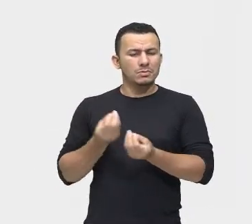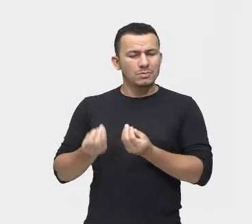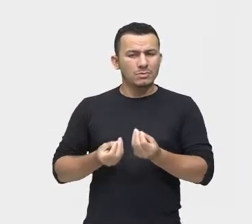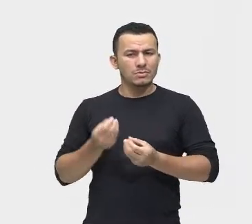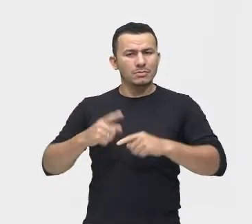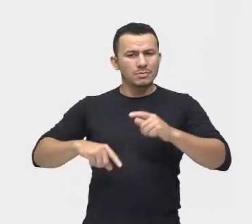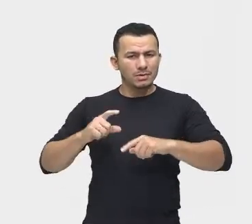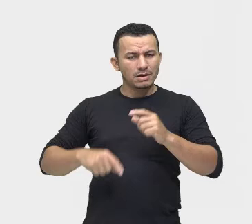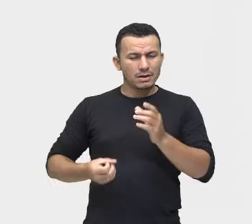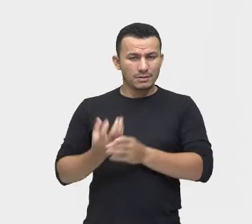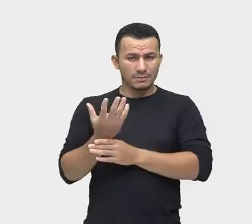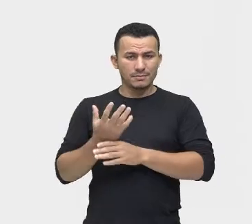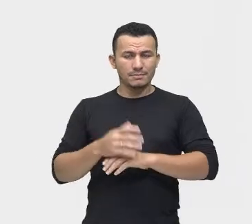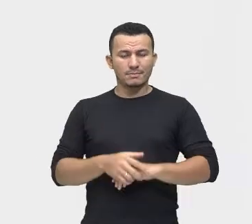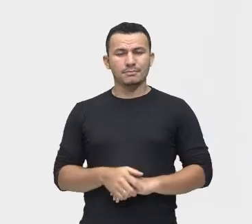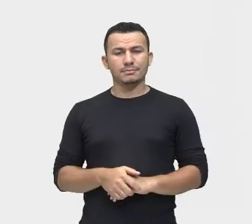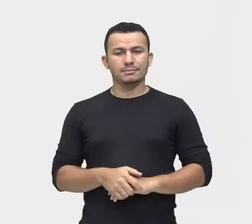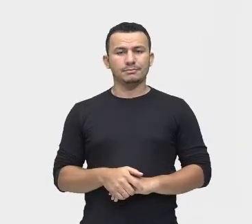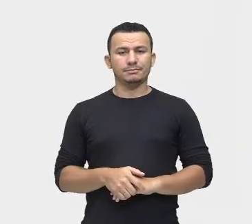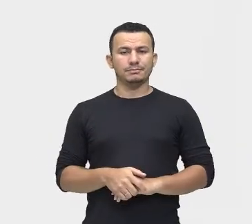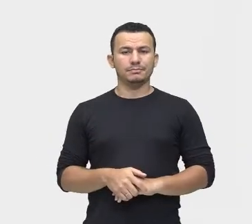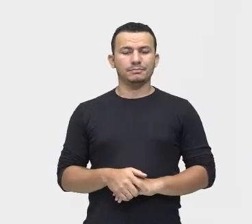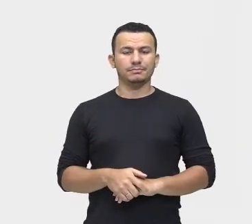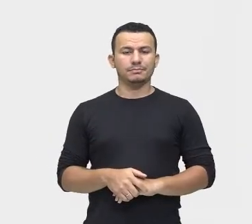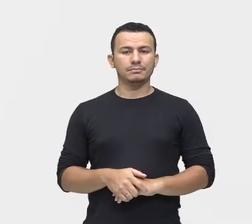de combustíveis fósseis.